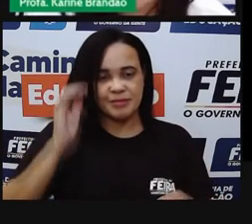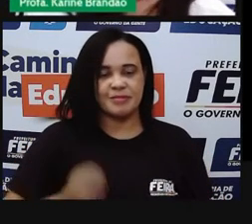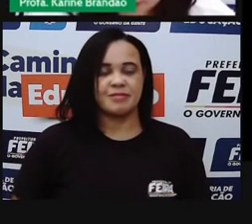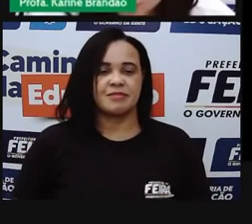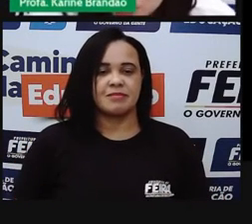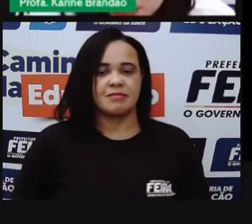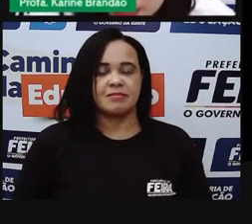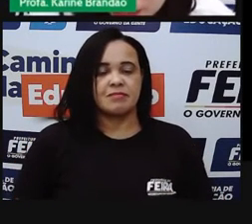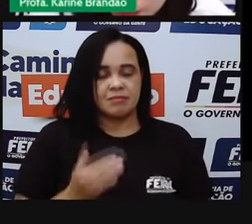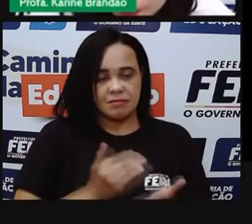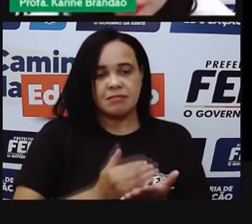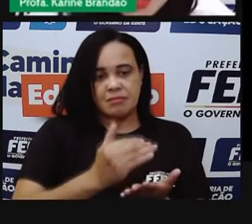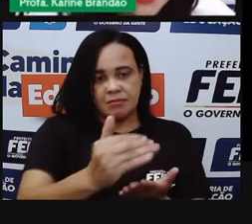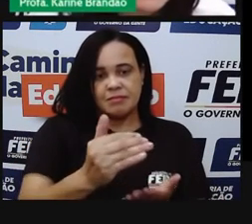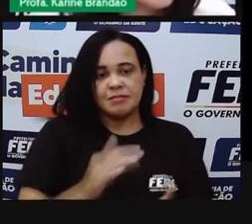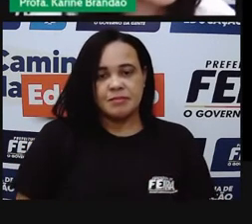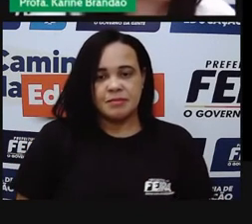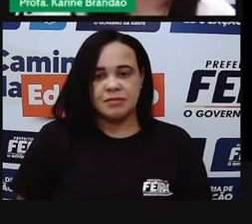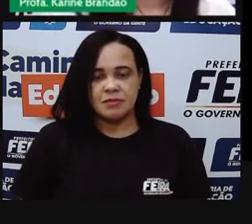aqui? Então vamos seguir.